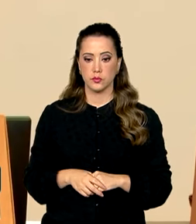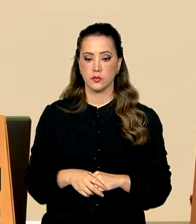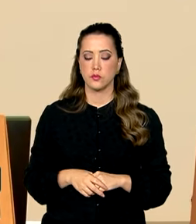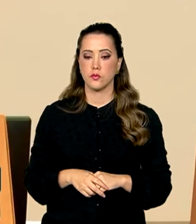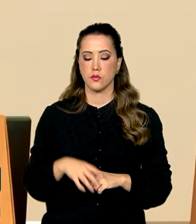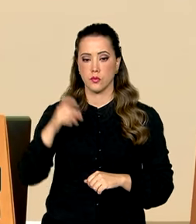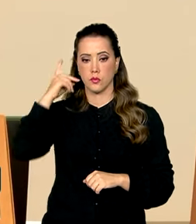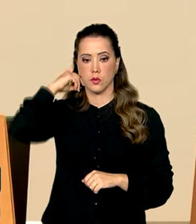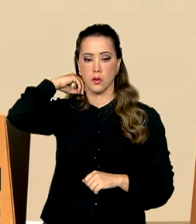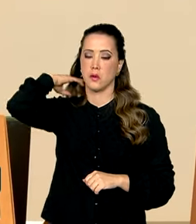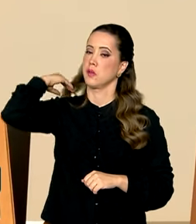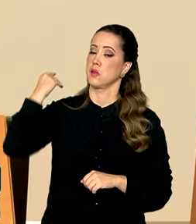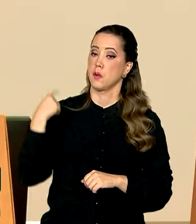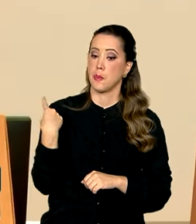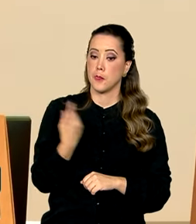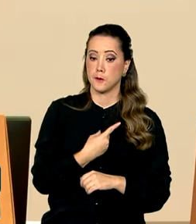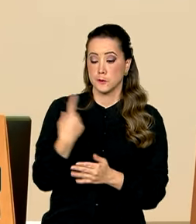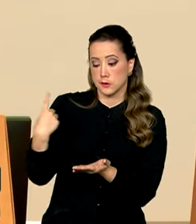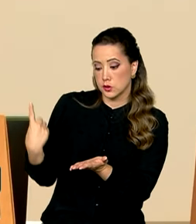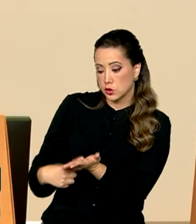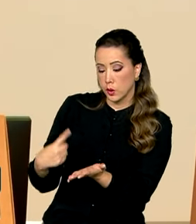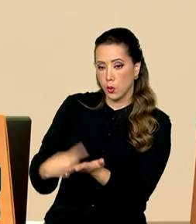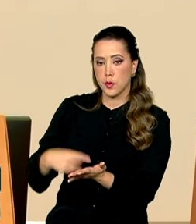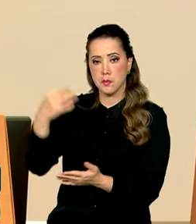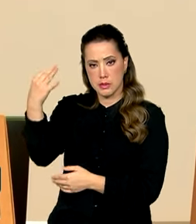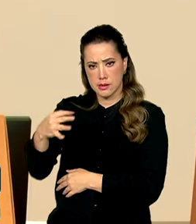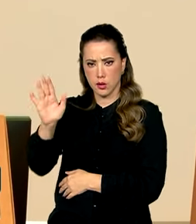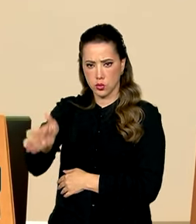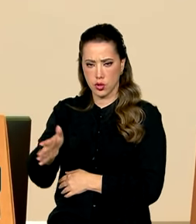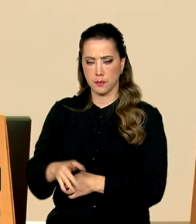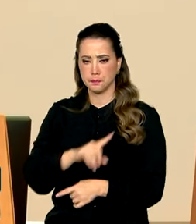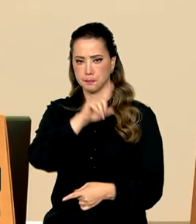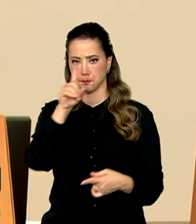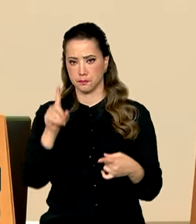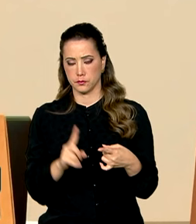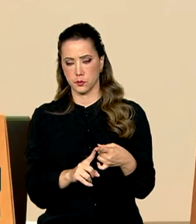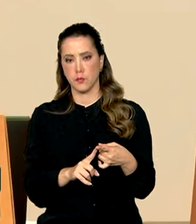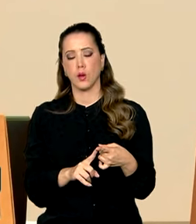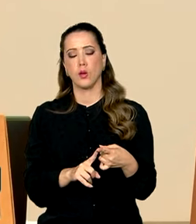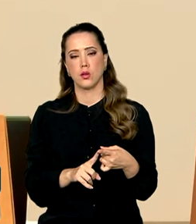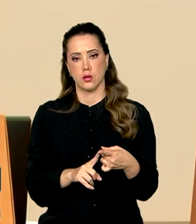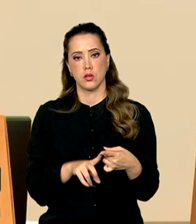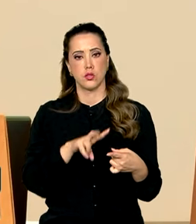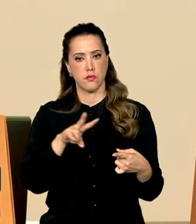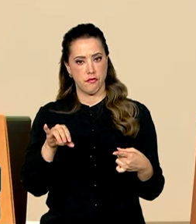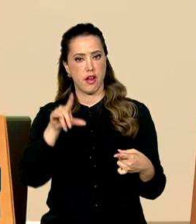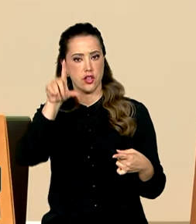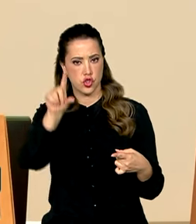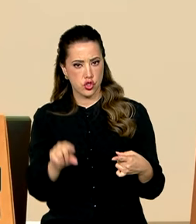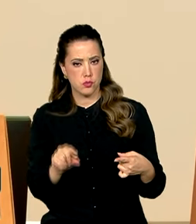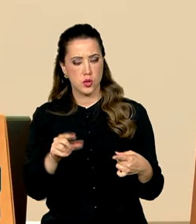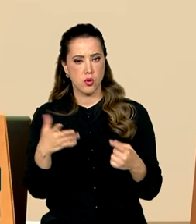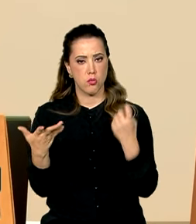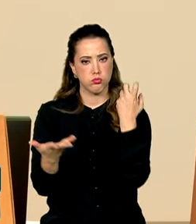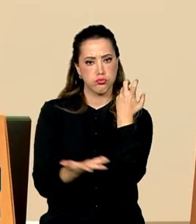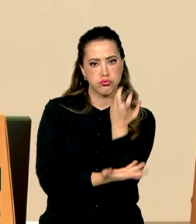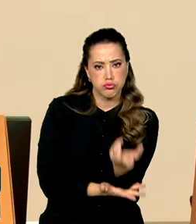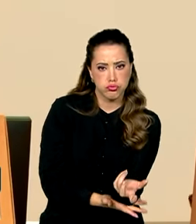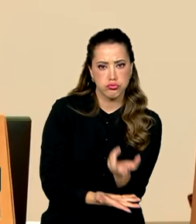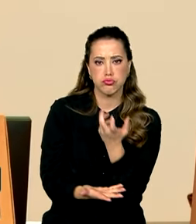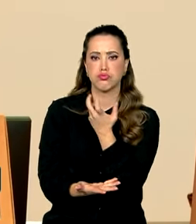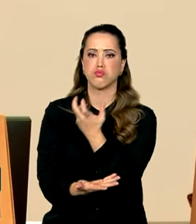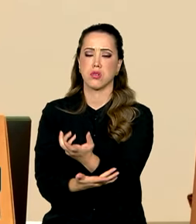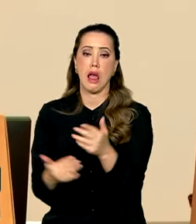Nós temos alguns compromissos firmados. Primeiro, nós vamos diminuir o desmatamento